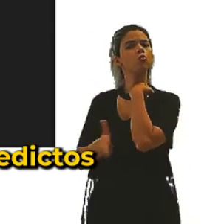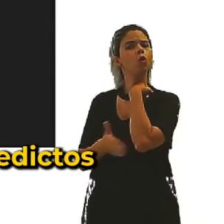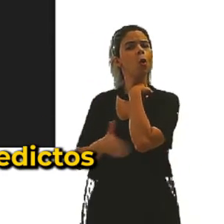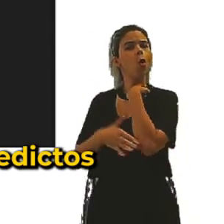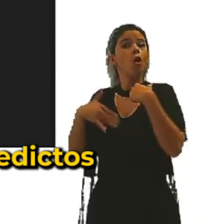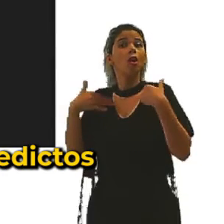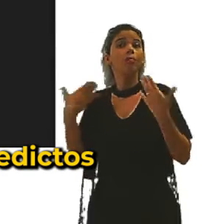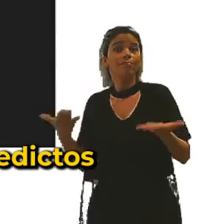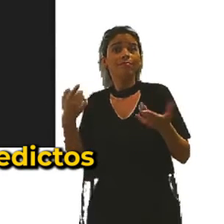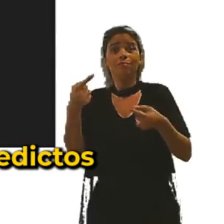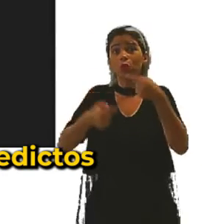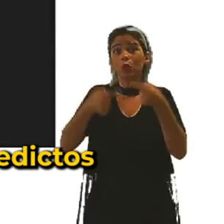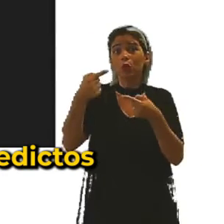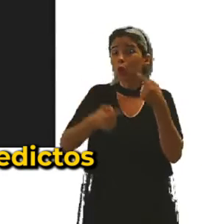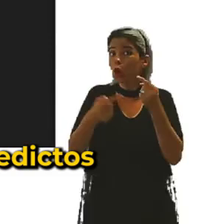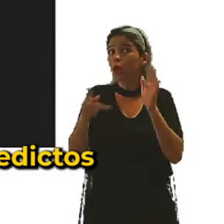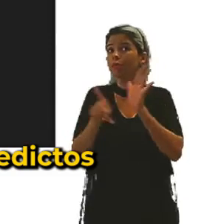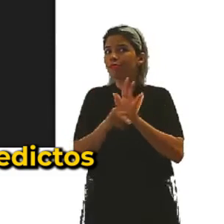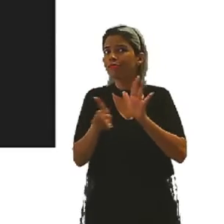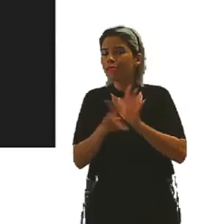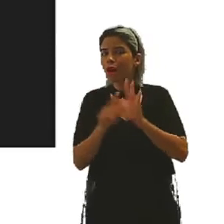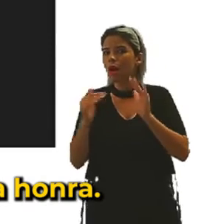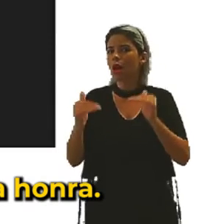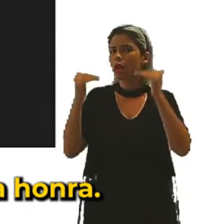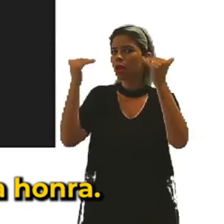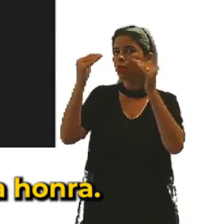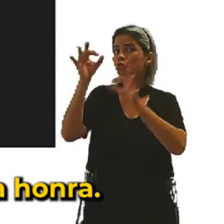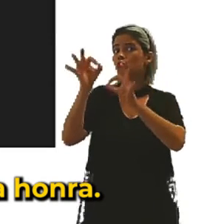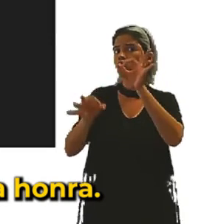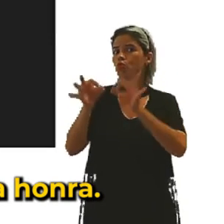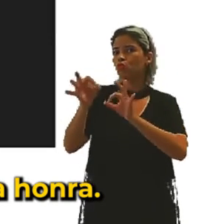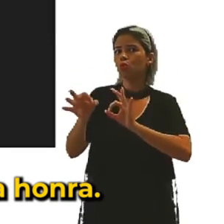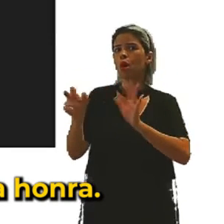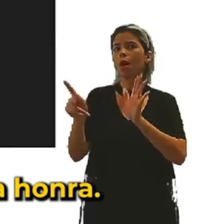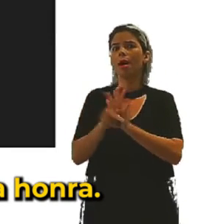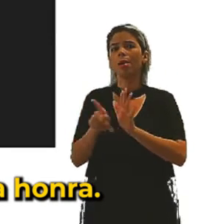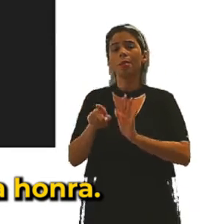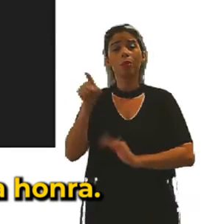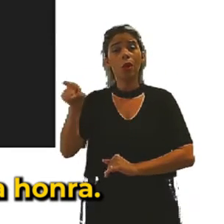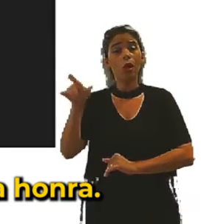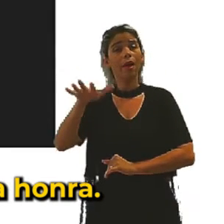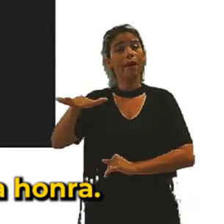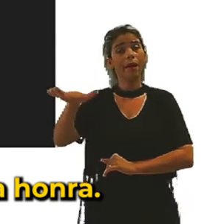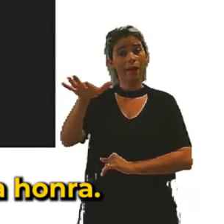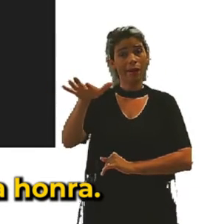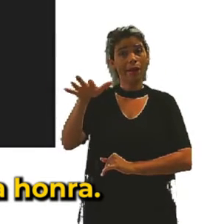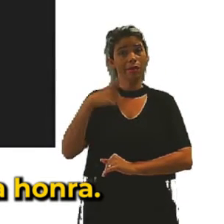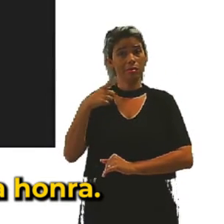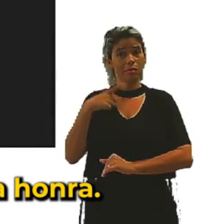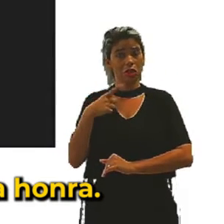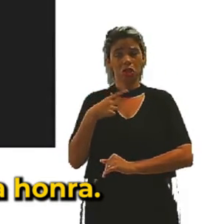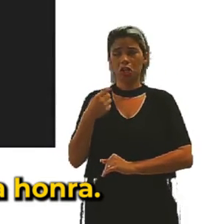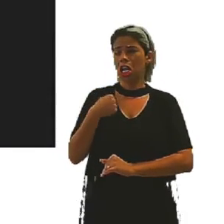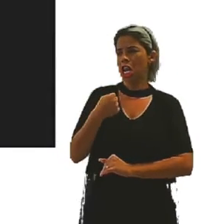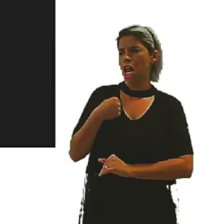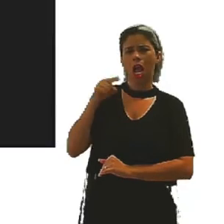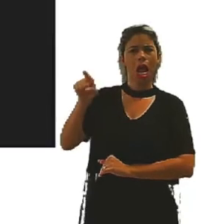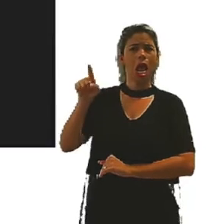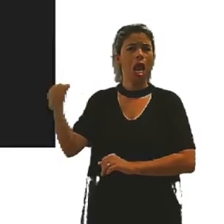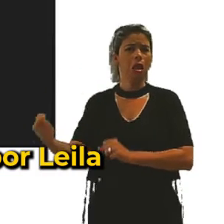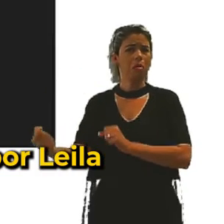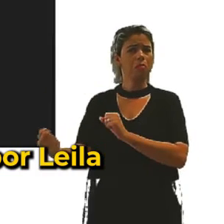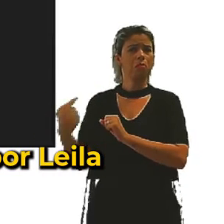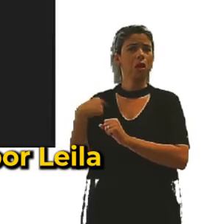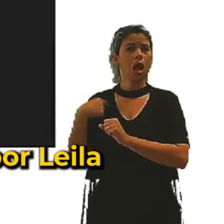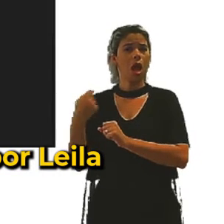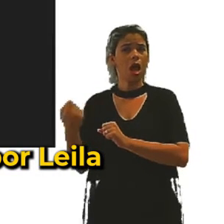sendo discutida a soberania dos veredictos com base numa tese misógina, né, de legítima defesa da honra.